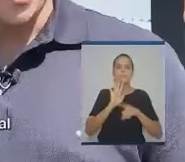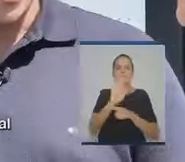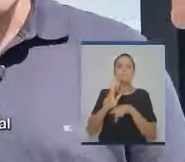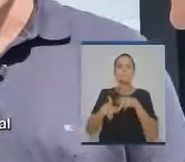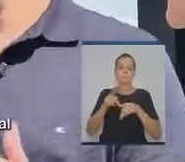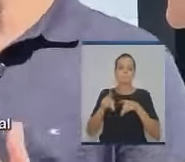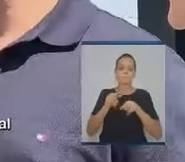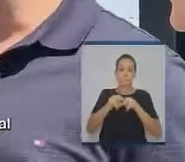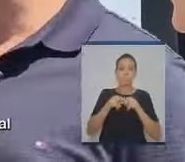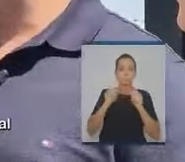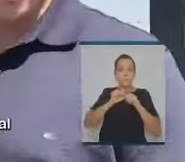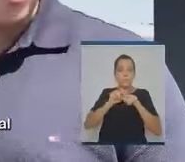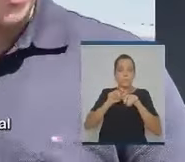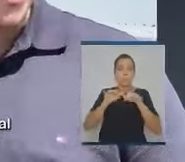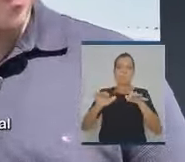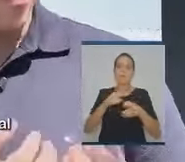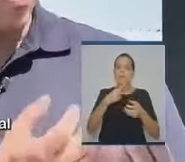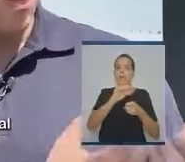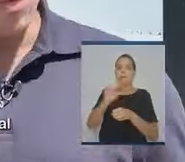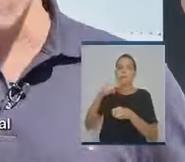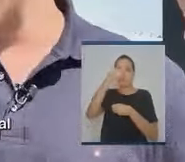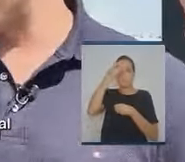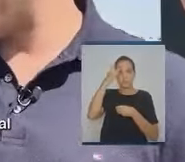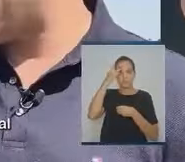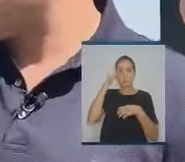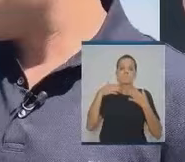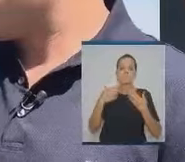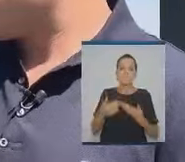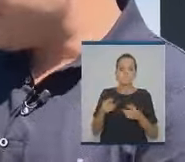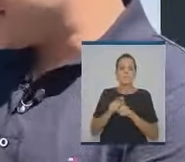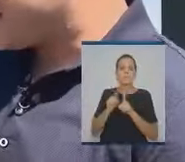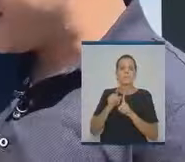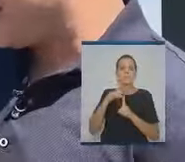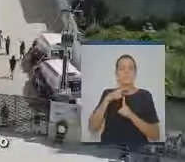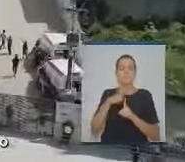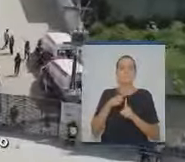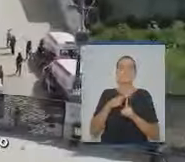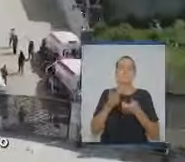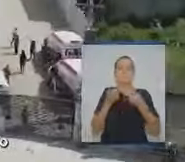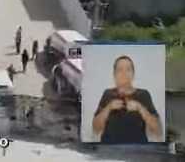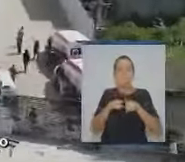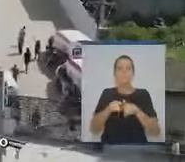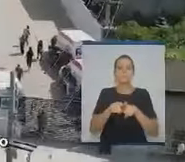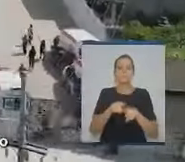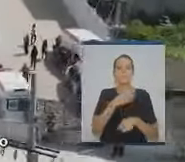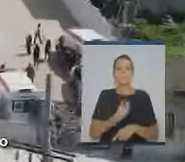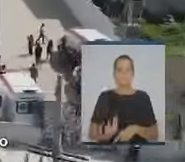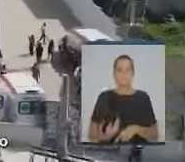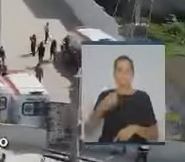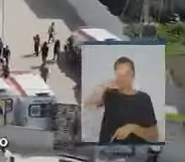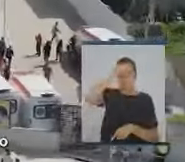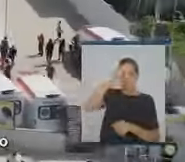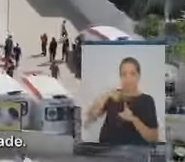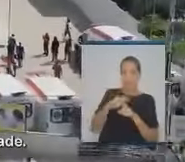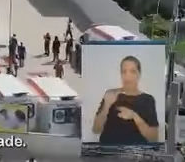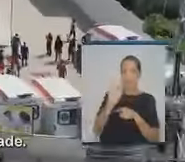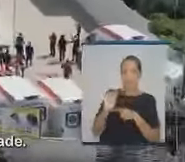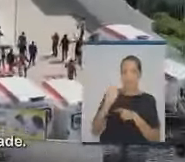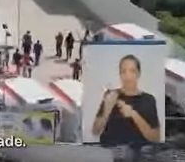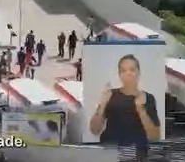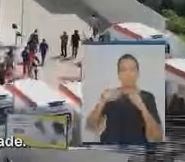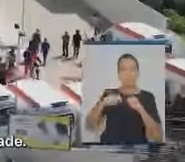Essa interlocução do governo municipal com o governo federal, que mantém toda essa estrutura da cidade de Belford Roxo funcionando